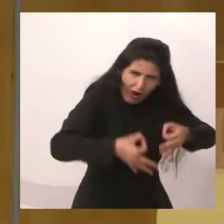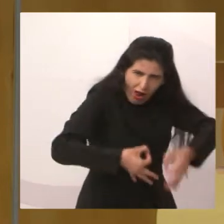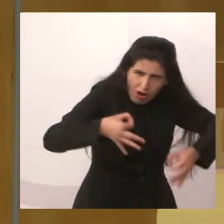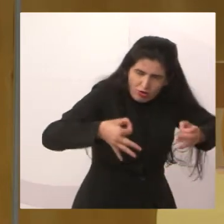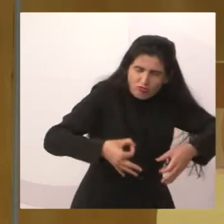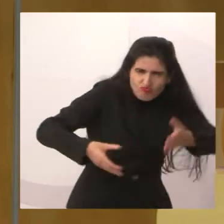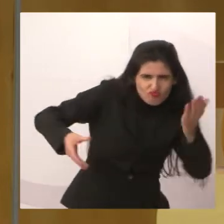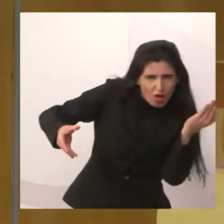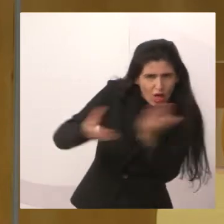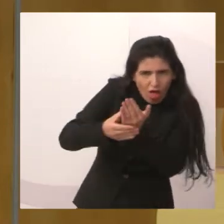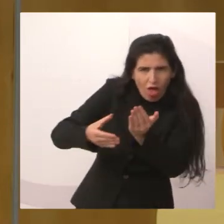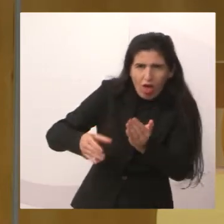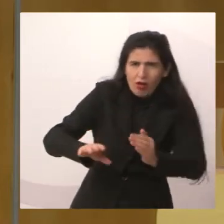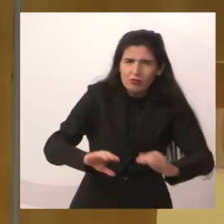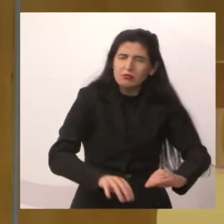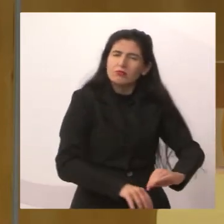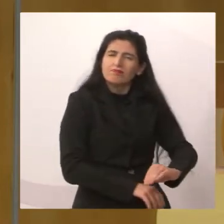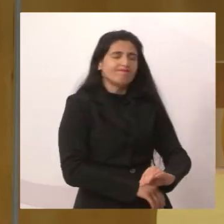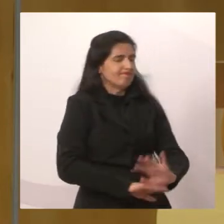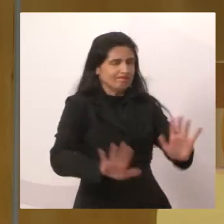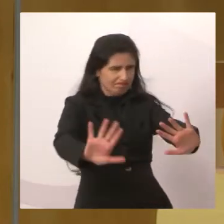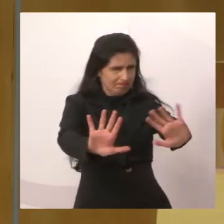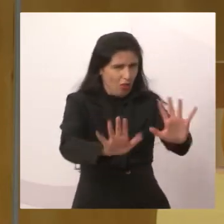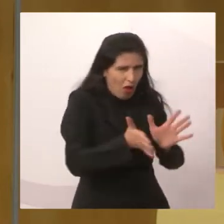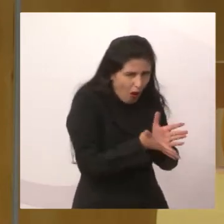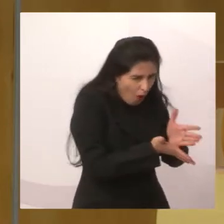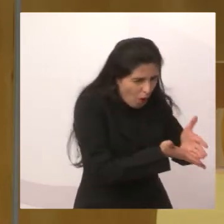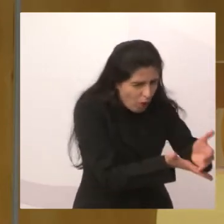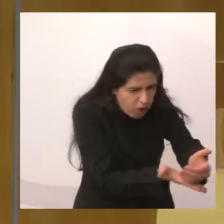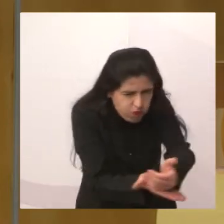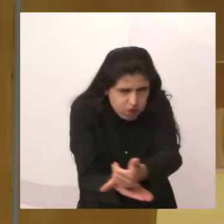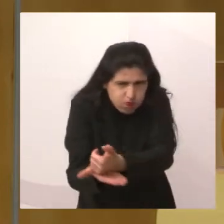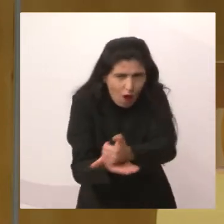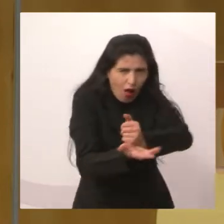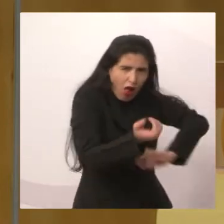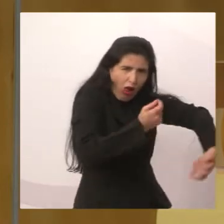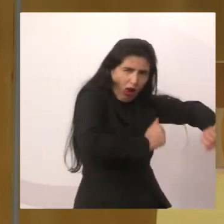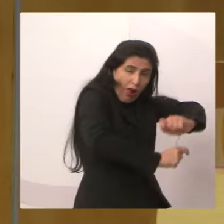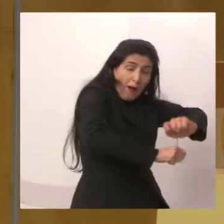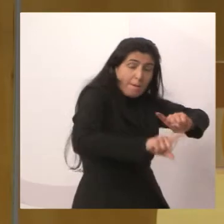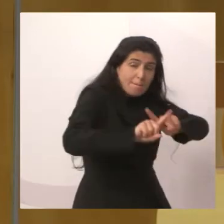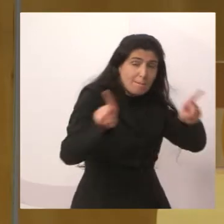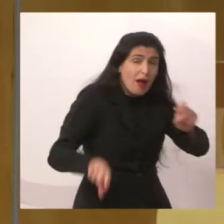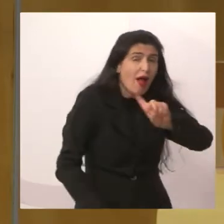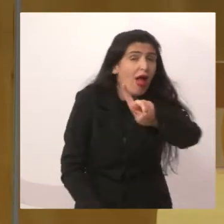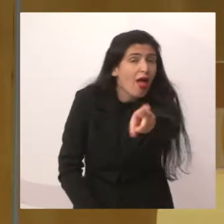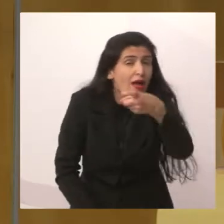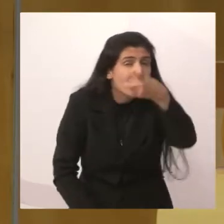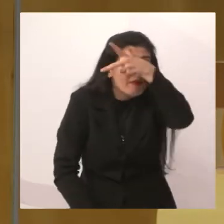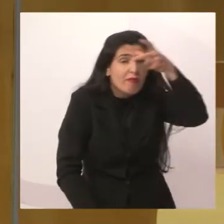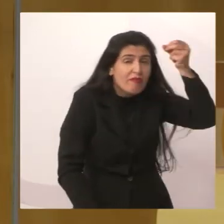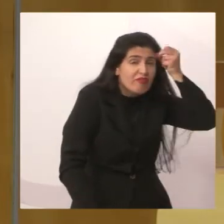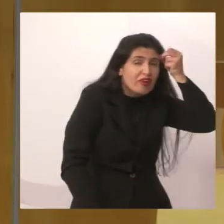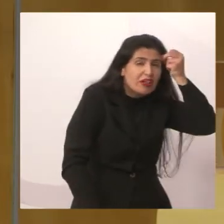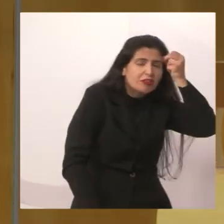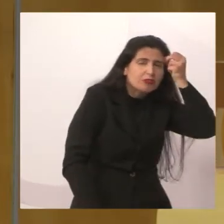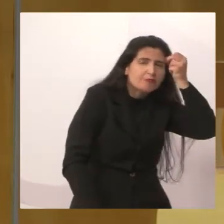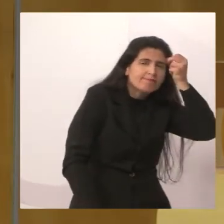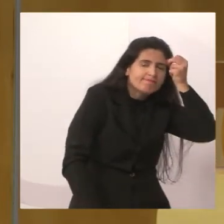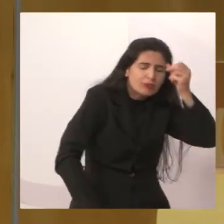qualquer tribunal que seja, mas eu acho que o maior julgamento que o ex-prefeito Marco Aurélio sofreu nessa